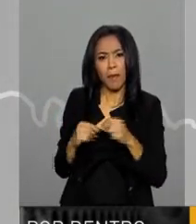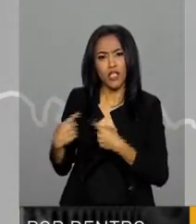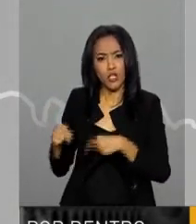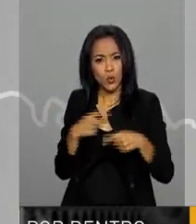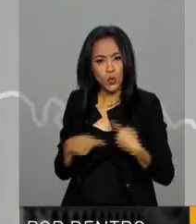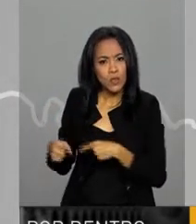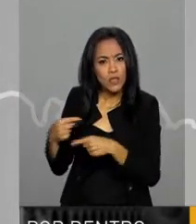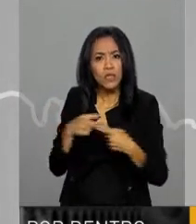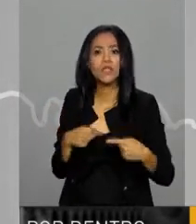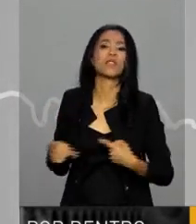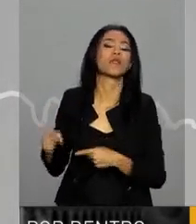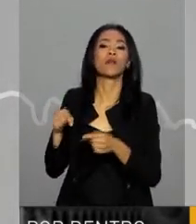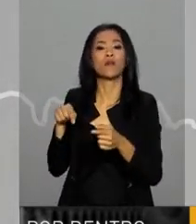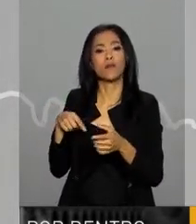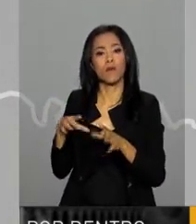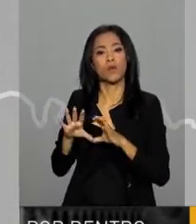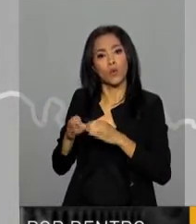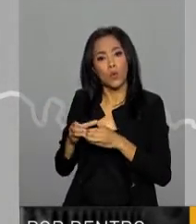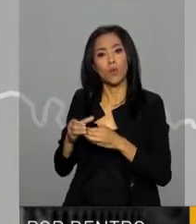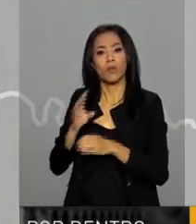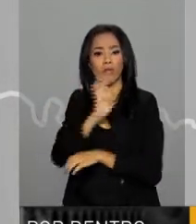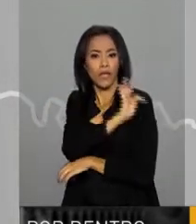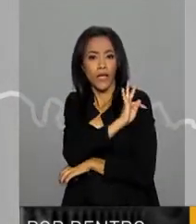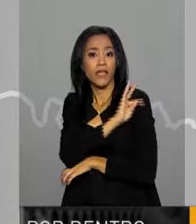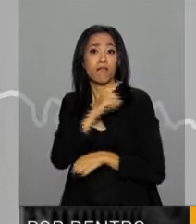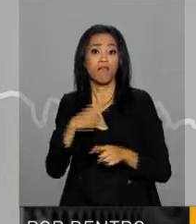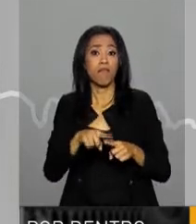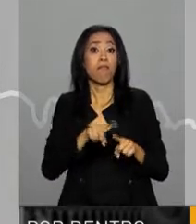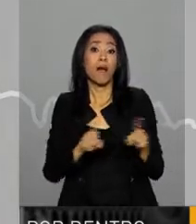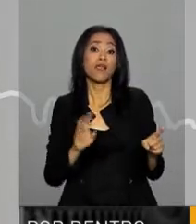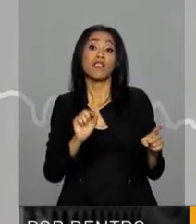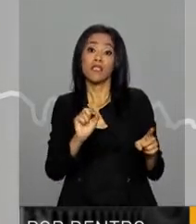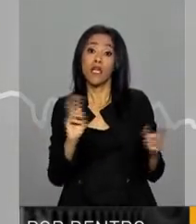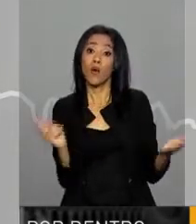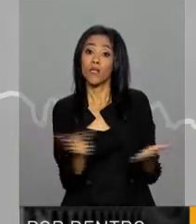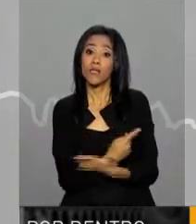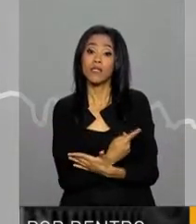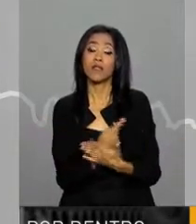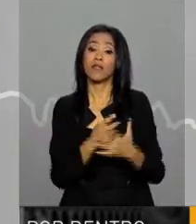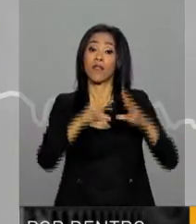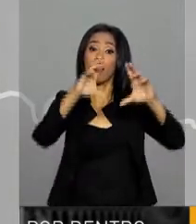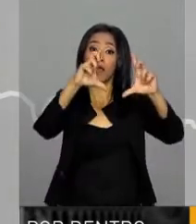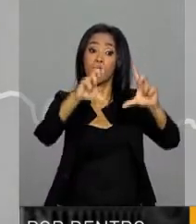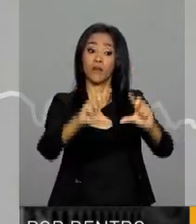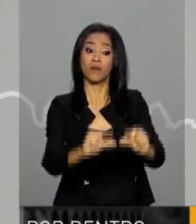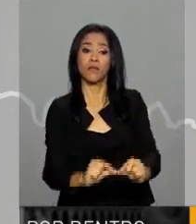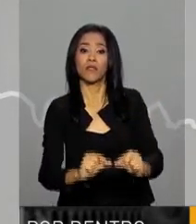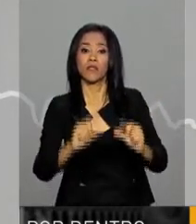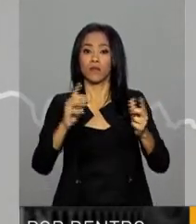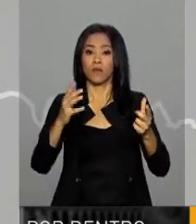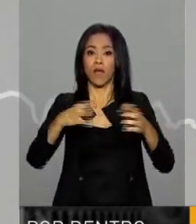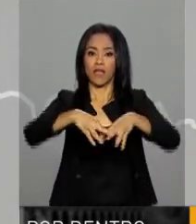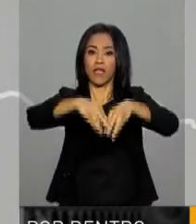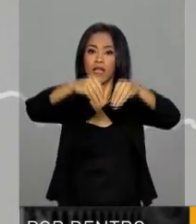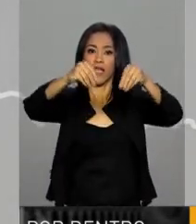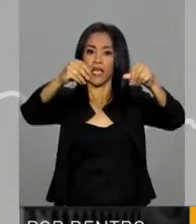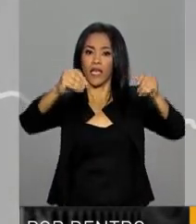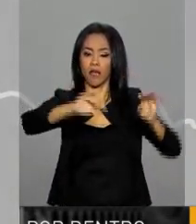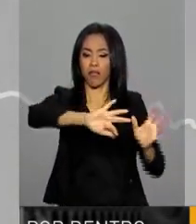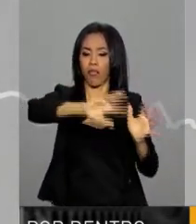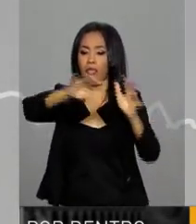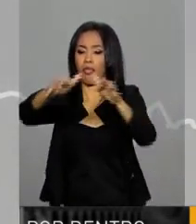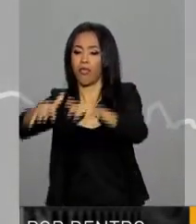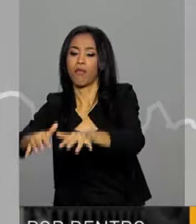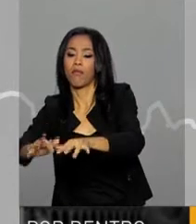mais sendo diminuídos a minha pergunta ao flor é a seguinte existe uma boa política